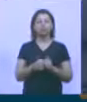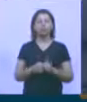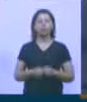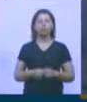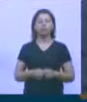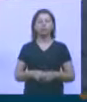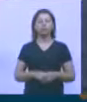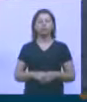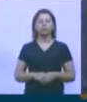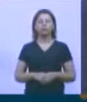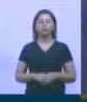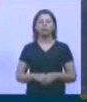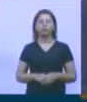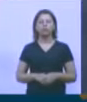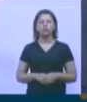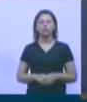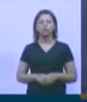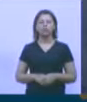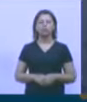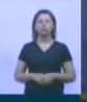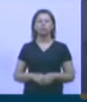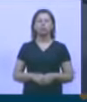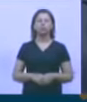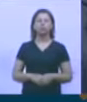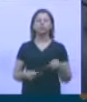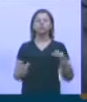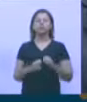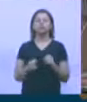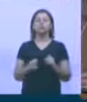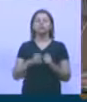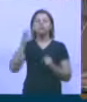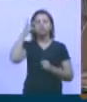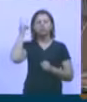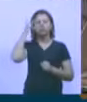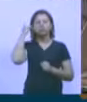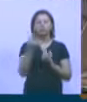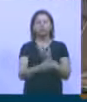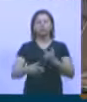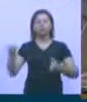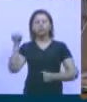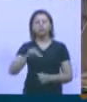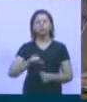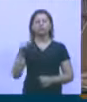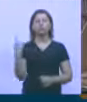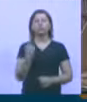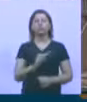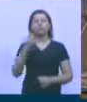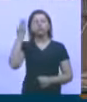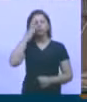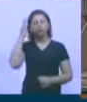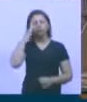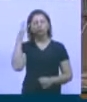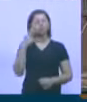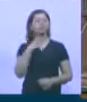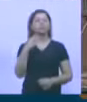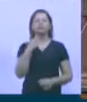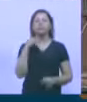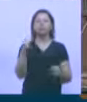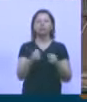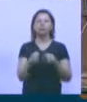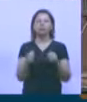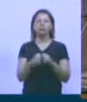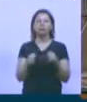we are doing the bad things we know we should not do. Fazemos normalmente as coisas ruins que nós sabemos que não deveríamos